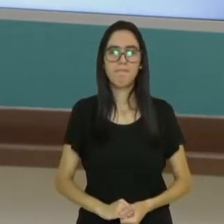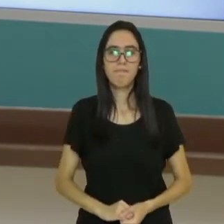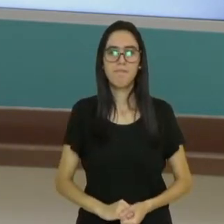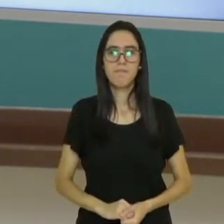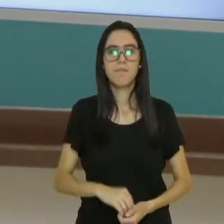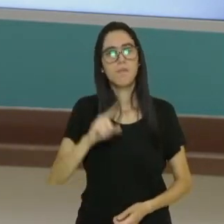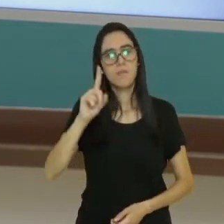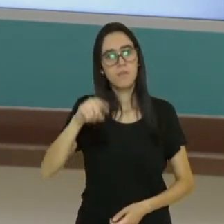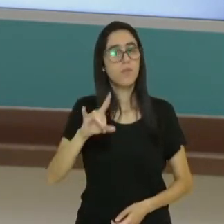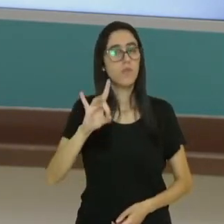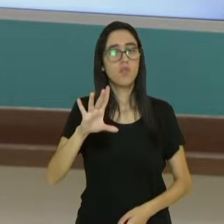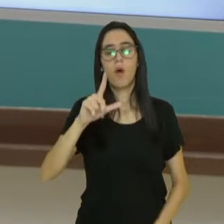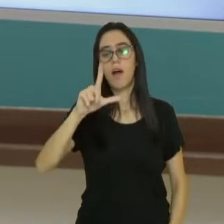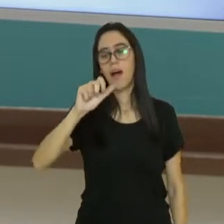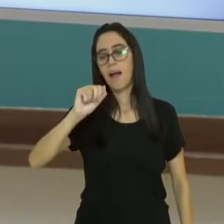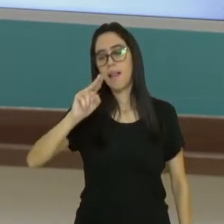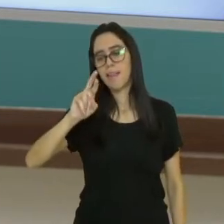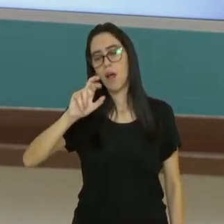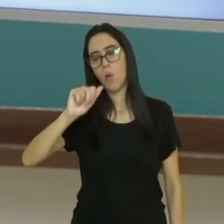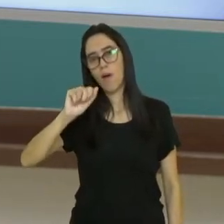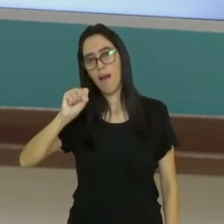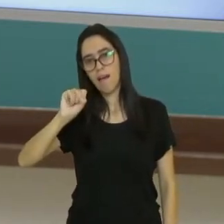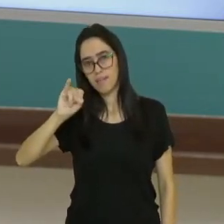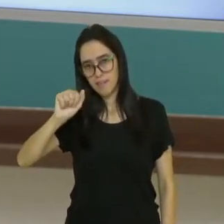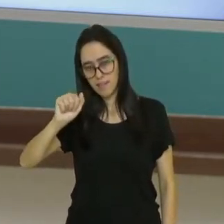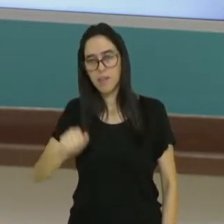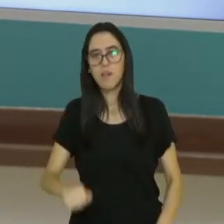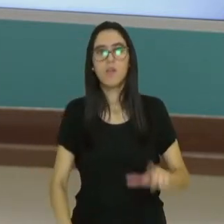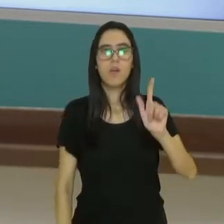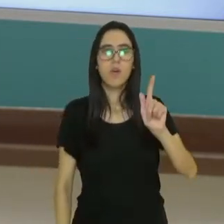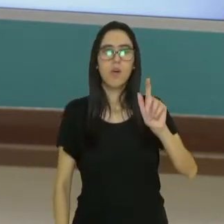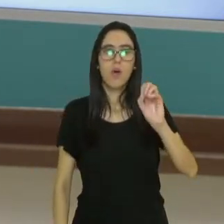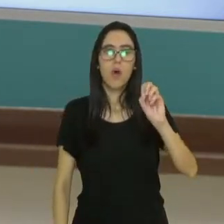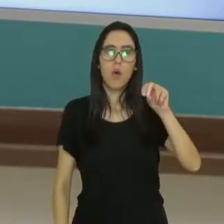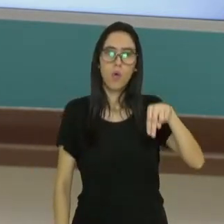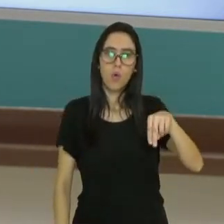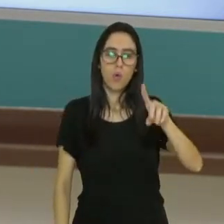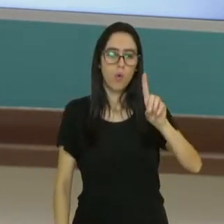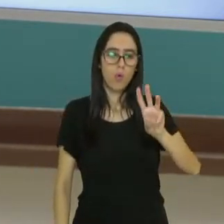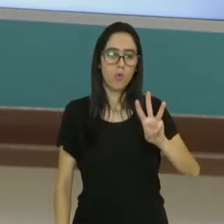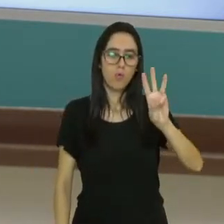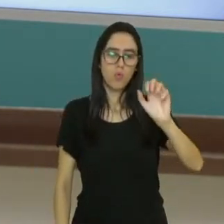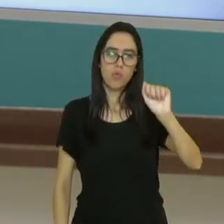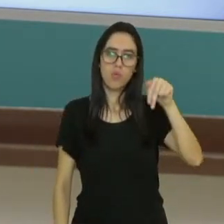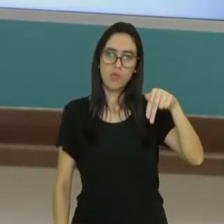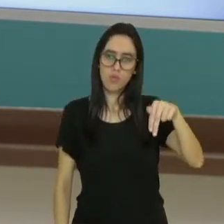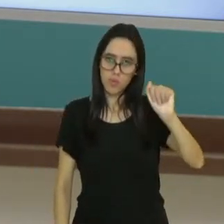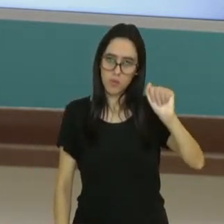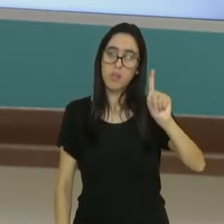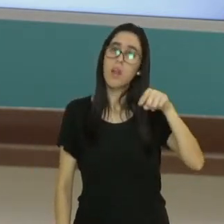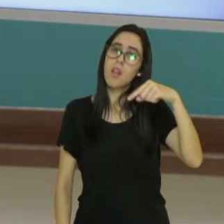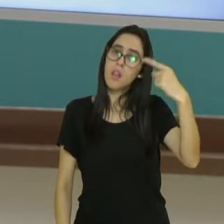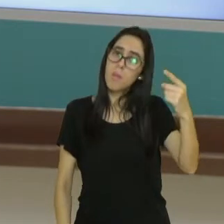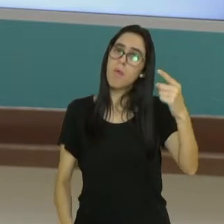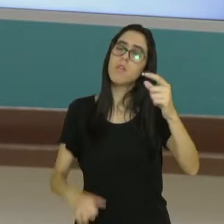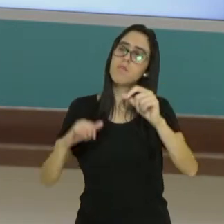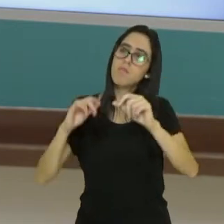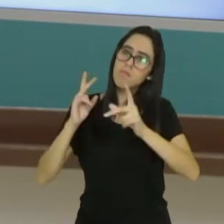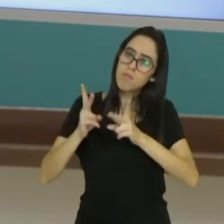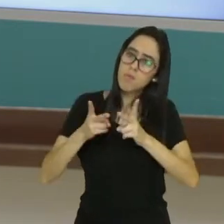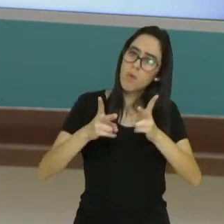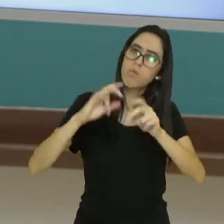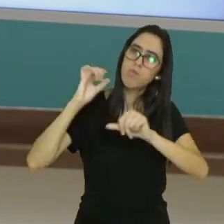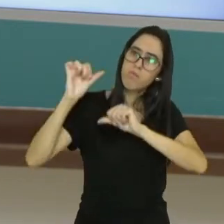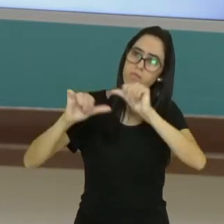Era Laurásia e Gondwana. Só depois é que continua a mudança e que nós vamos dar, né, a partir